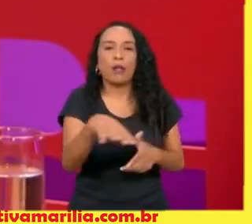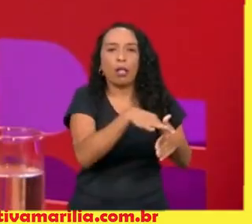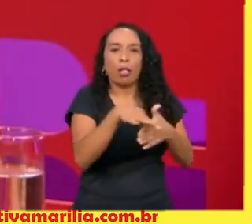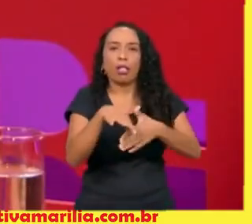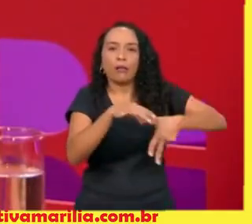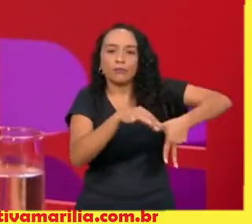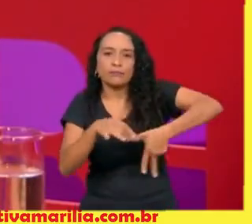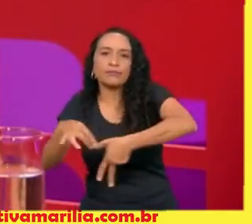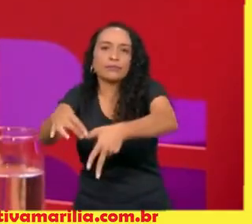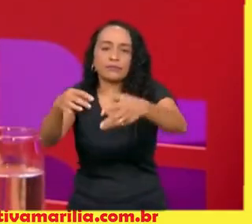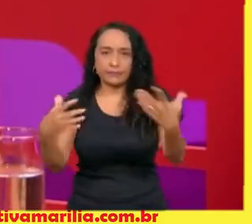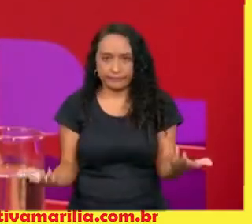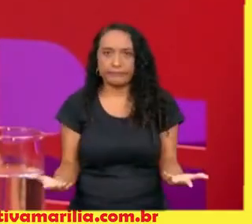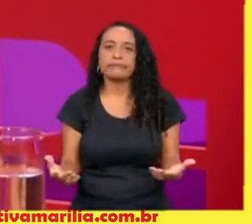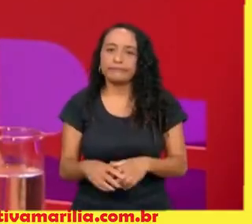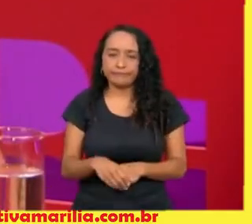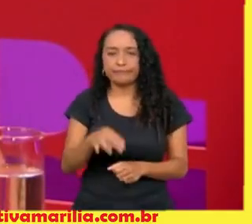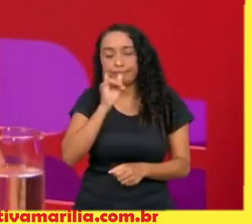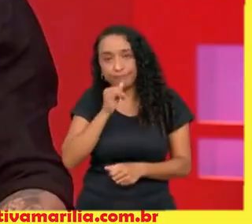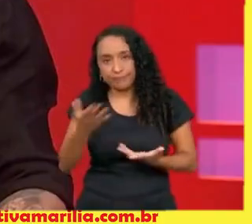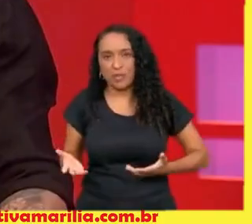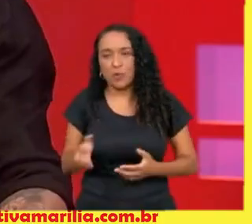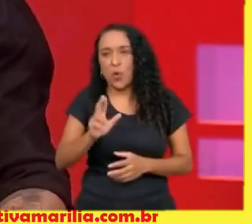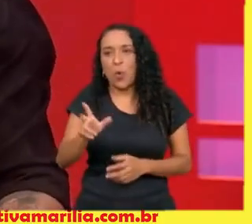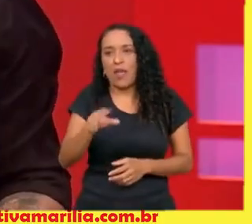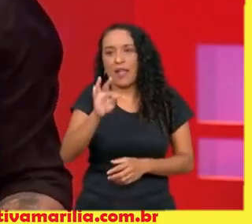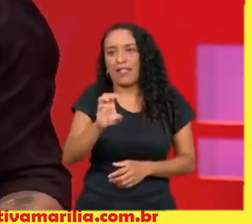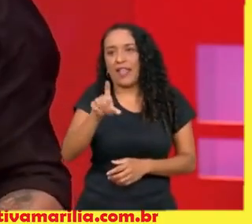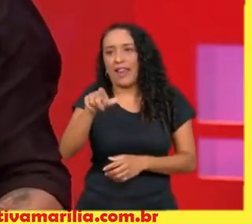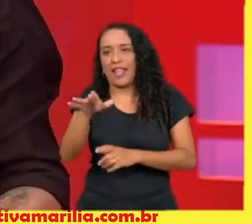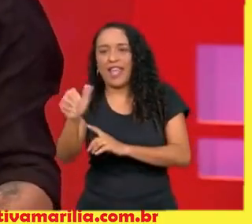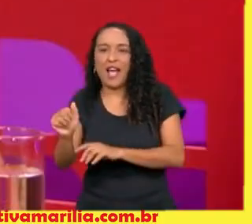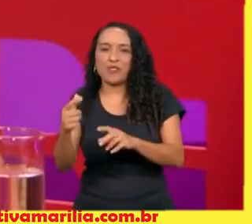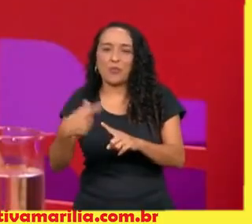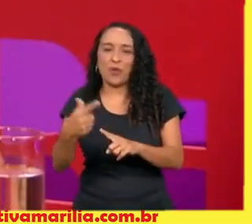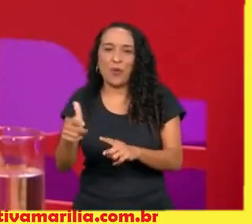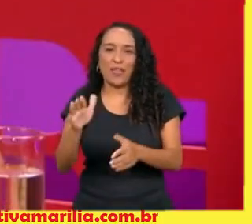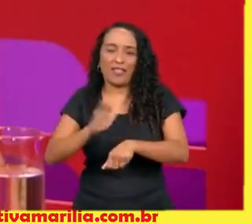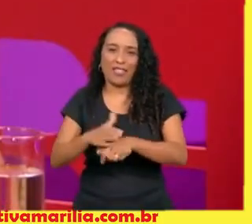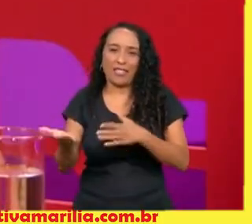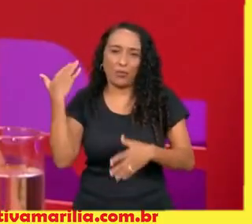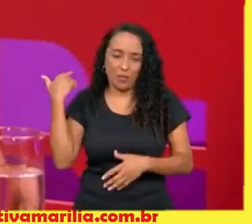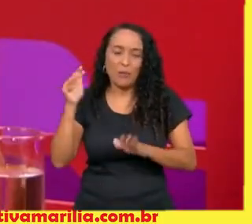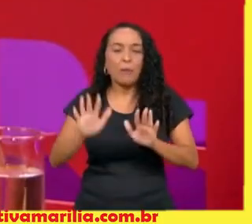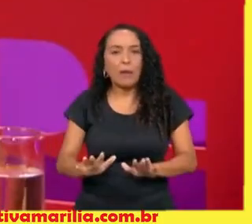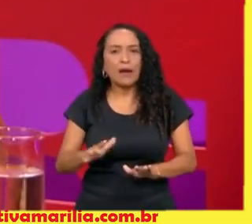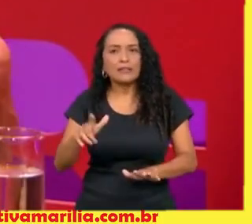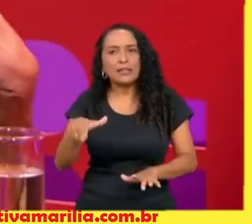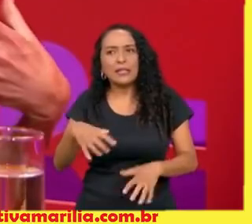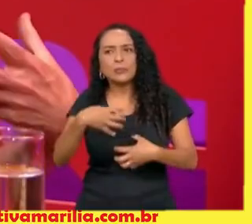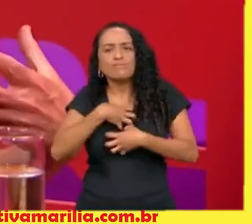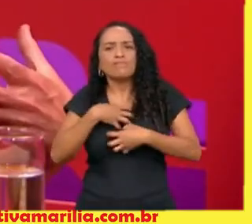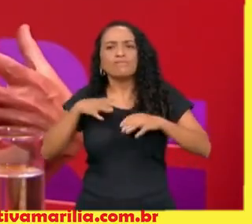forma, né? Freud não teria teleguiado, ele não teria dito que não é do tempo dele. Claro. Mas, então, tem um conforto